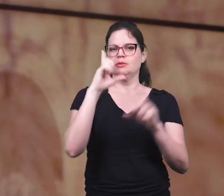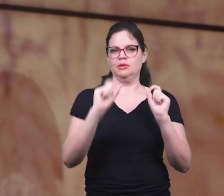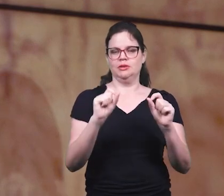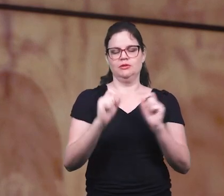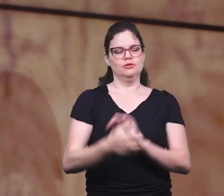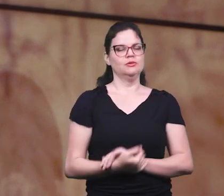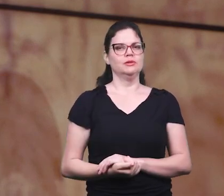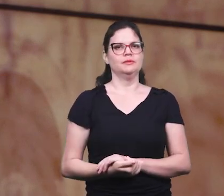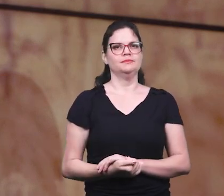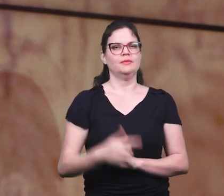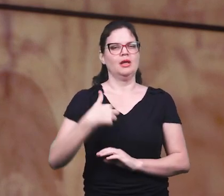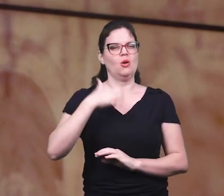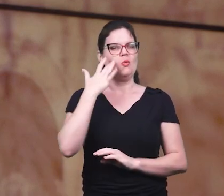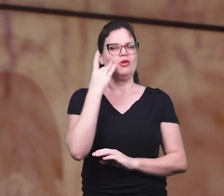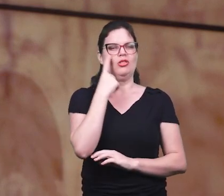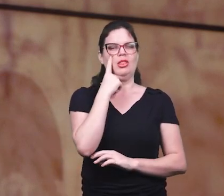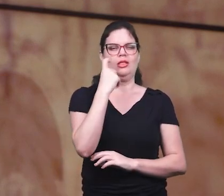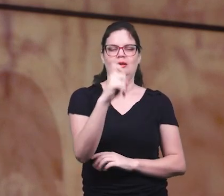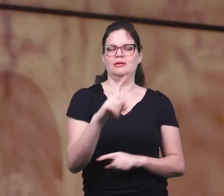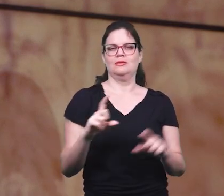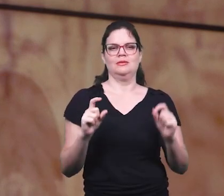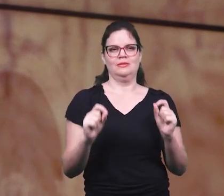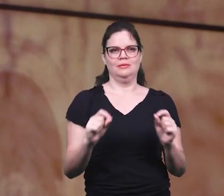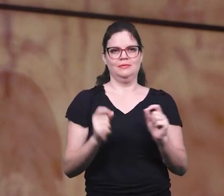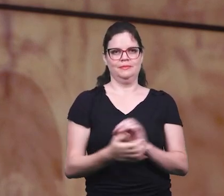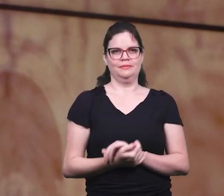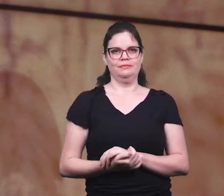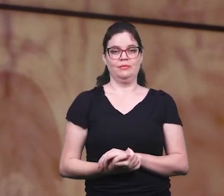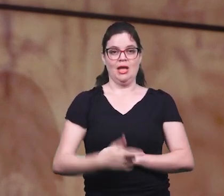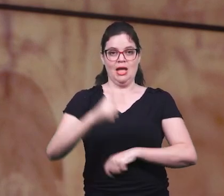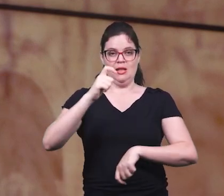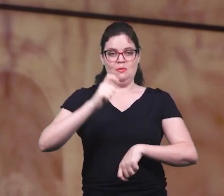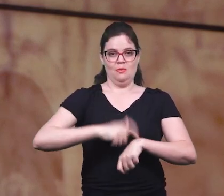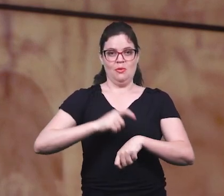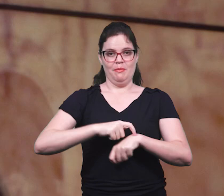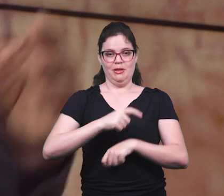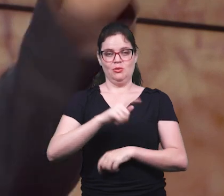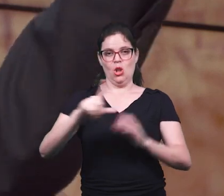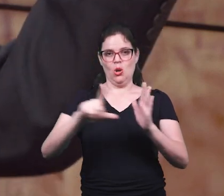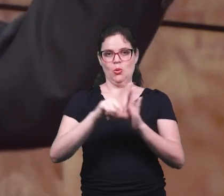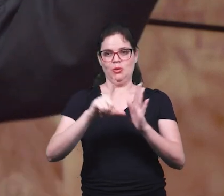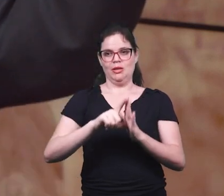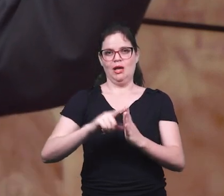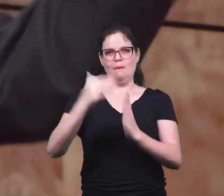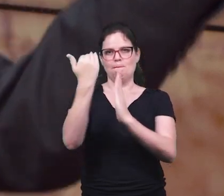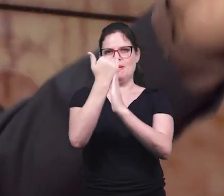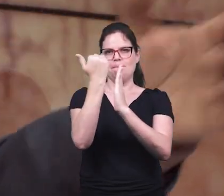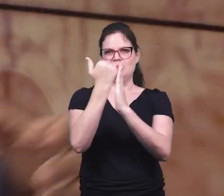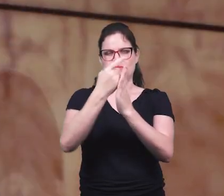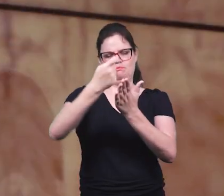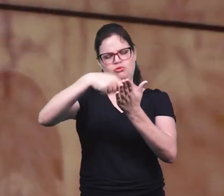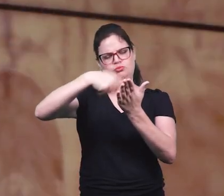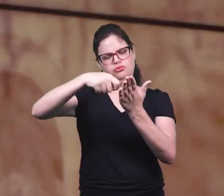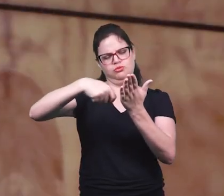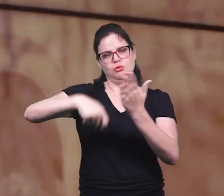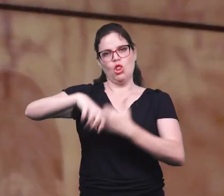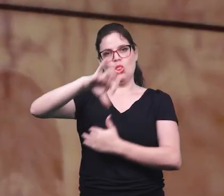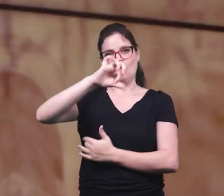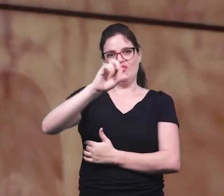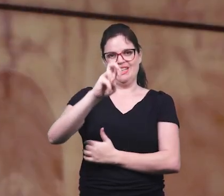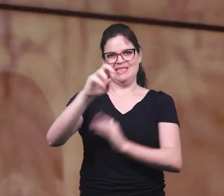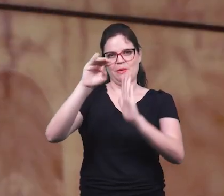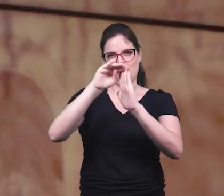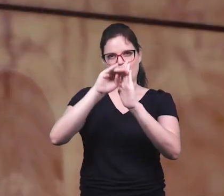sempre lembra, que eu acho interessante, que Lutero, quando ele fixou na catedral de Wittenberg aquelas teses,